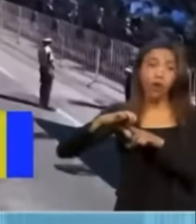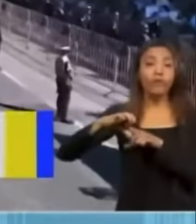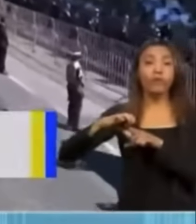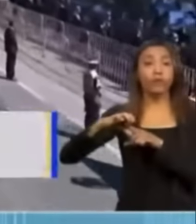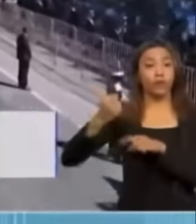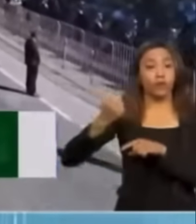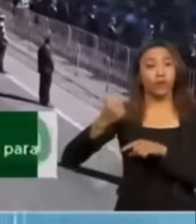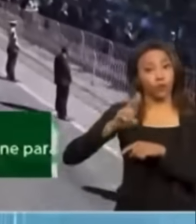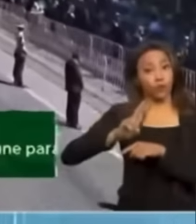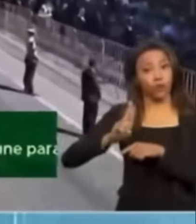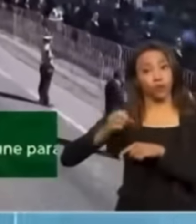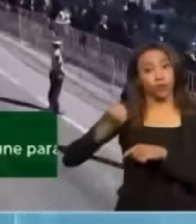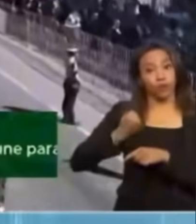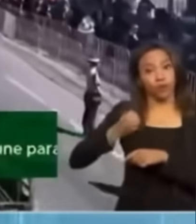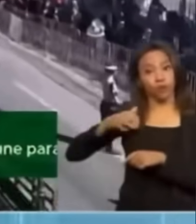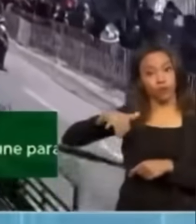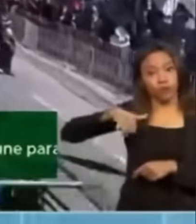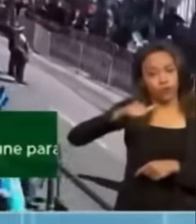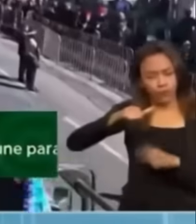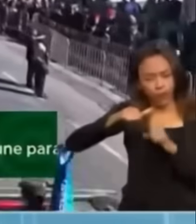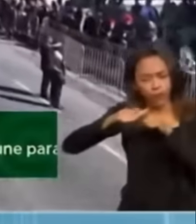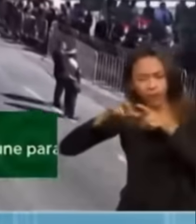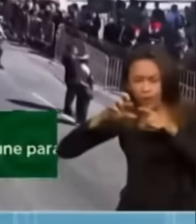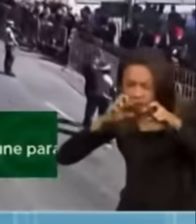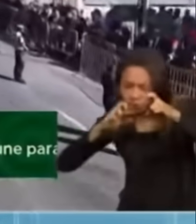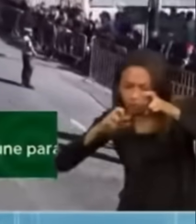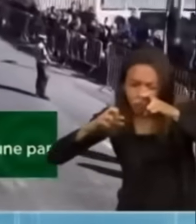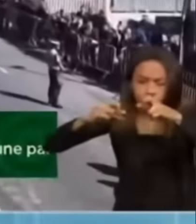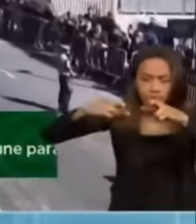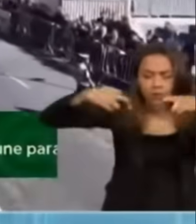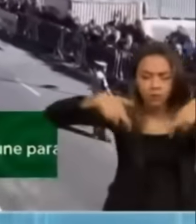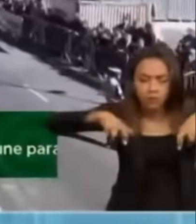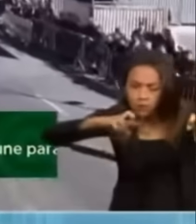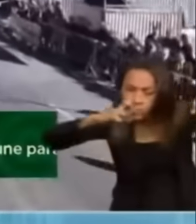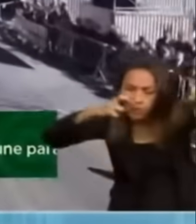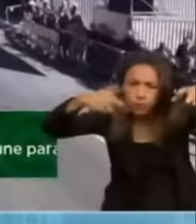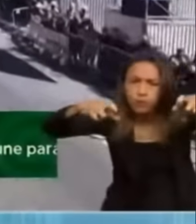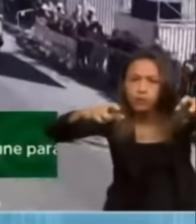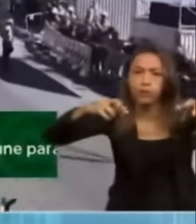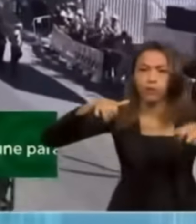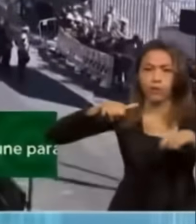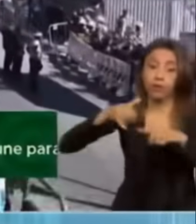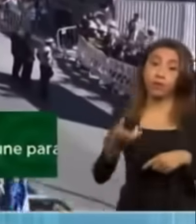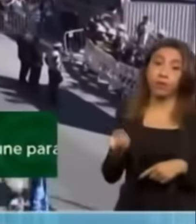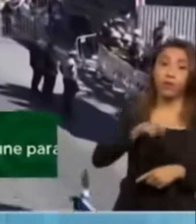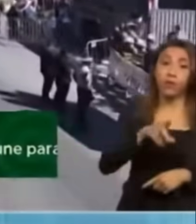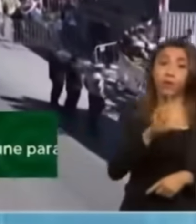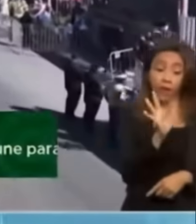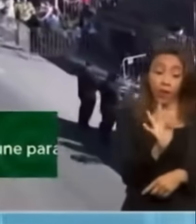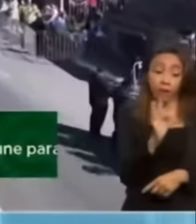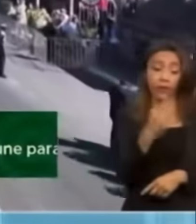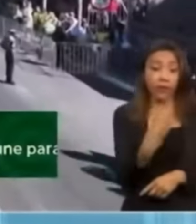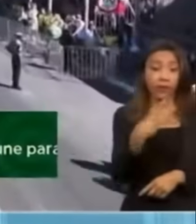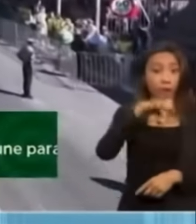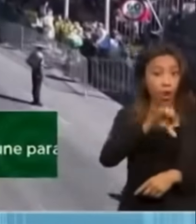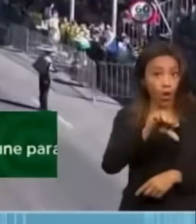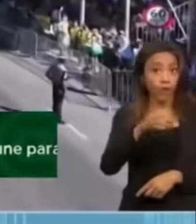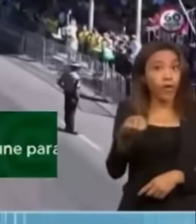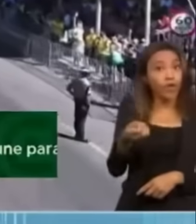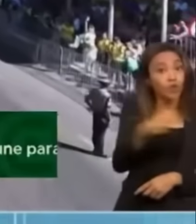movimentação maior, certamente, provavelmente não são 30 mil pessoas, tem muitos lugares vazios nas arquibancadas, mas eu acho que fica muito